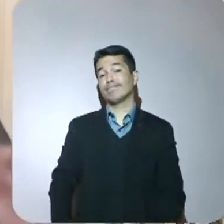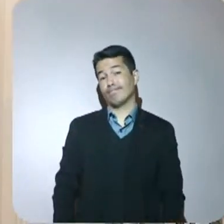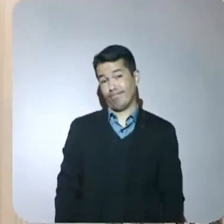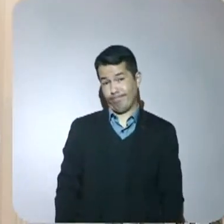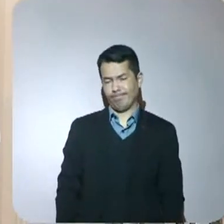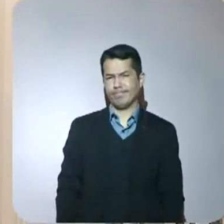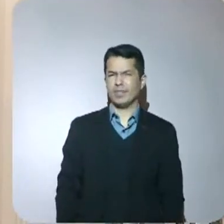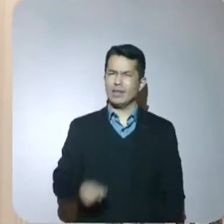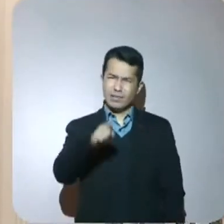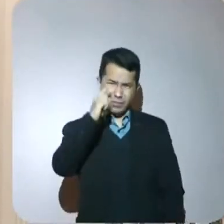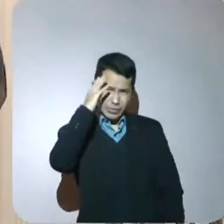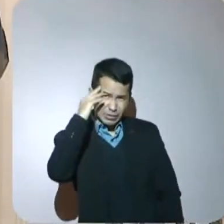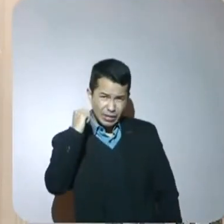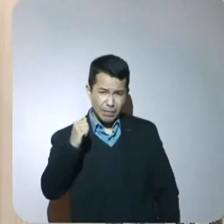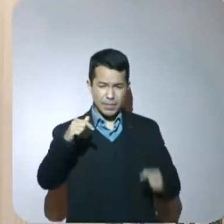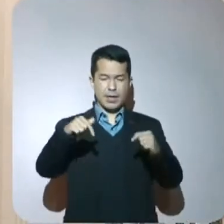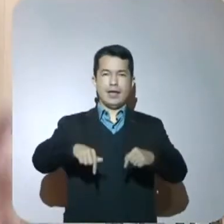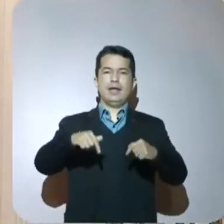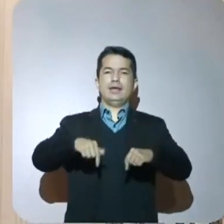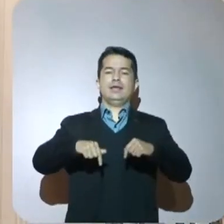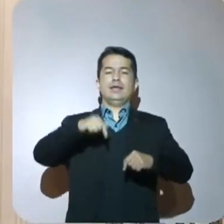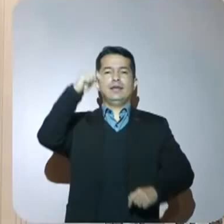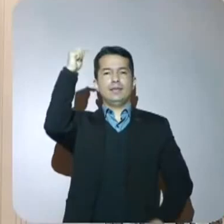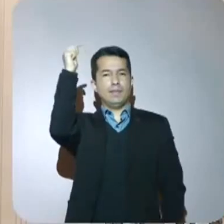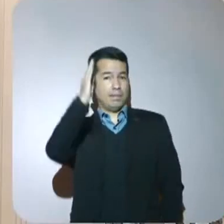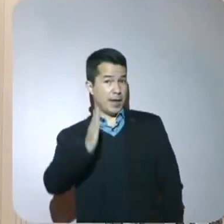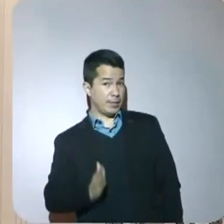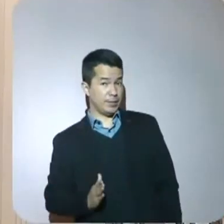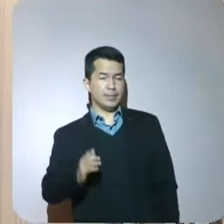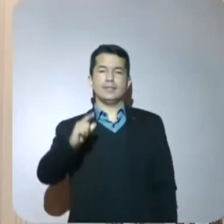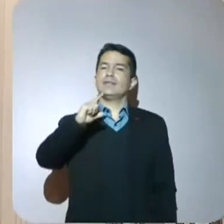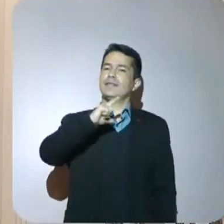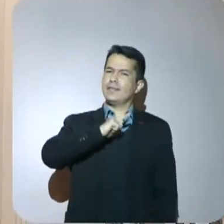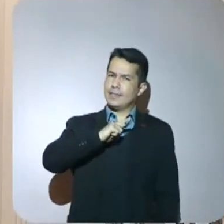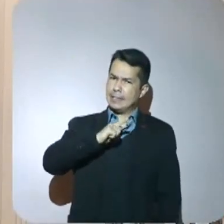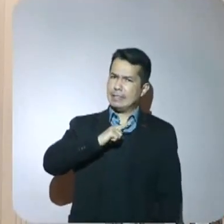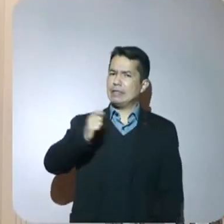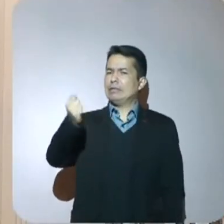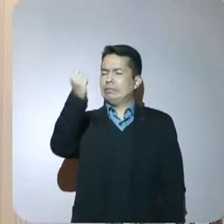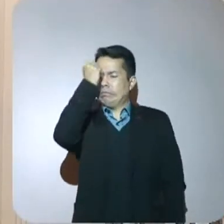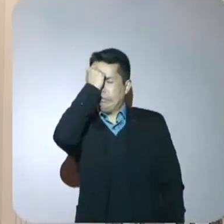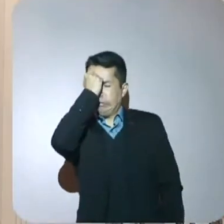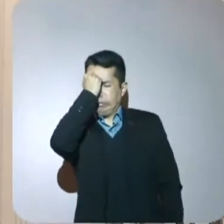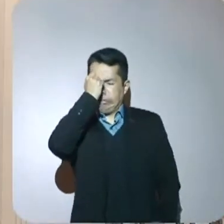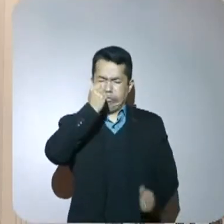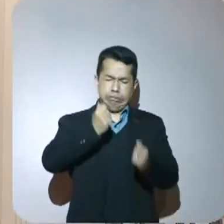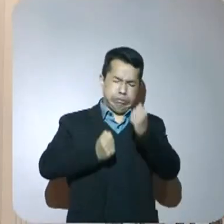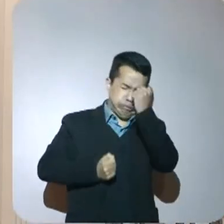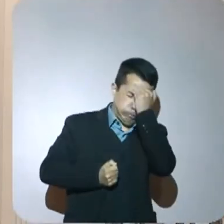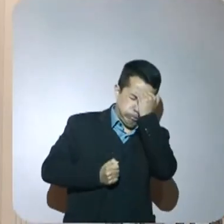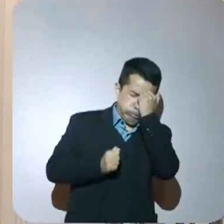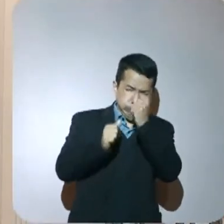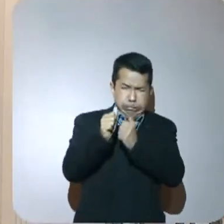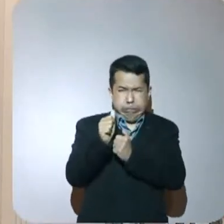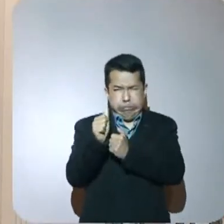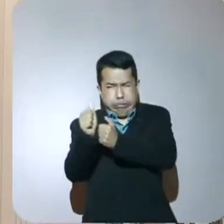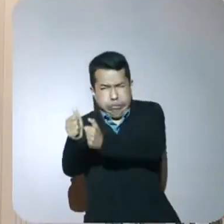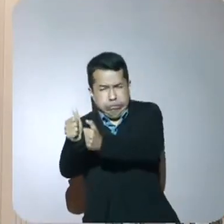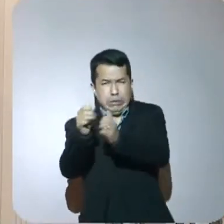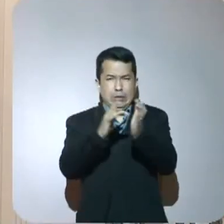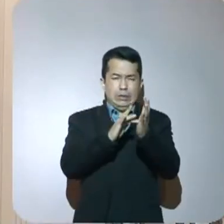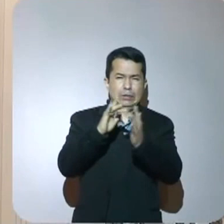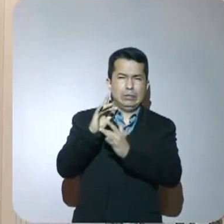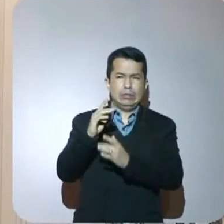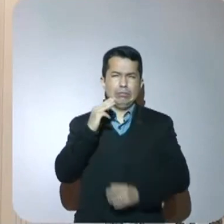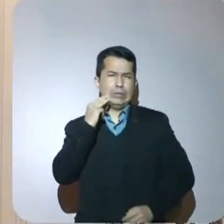oportunidade de pregação do Evangelho, milhares de pessoas se convertendo, se tornando realmente seguidoras de Jesus. Mas o